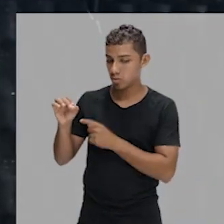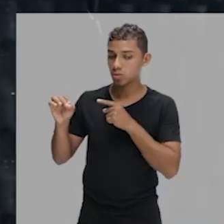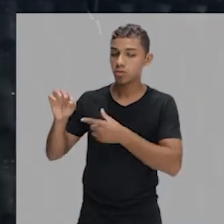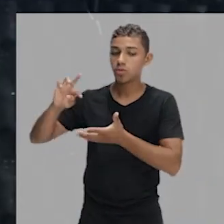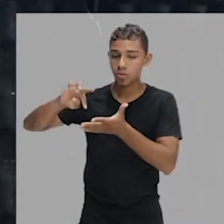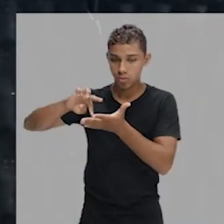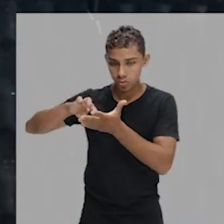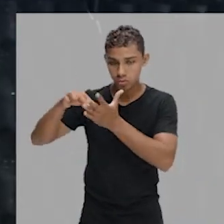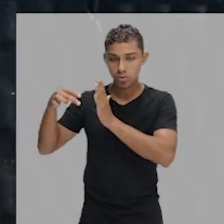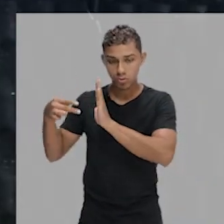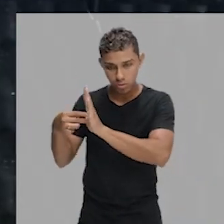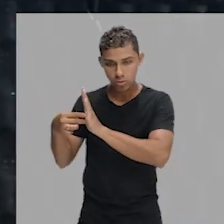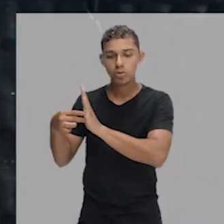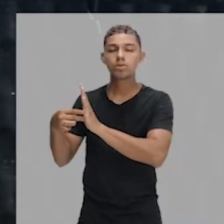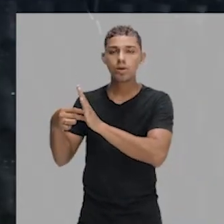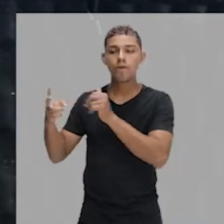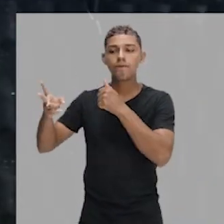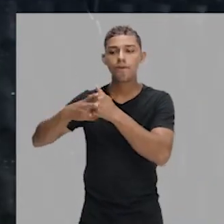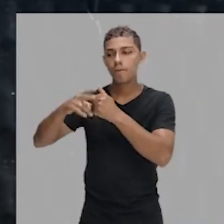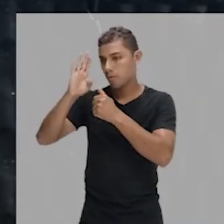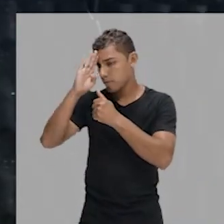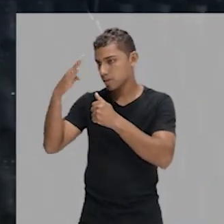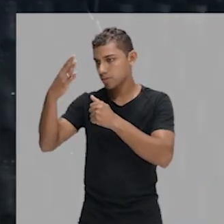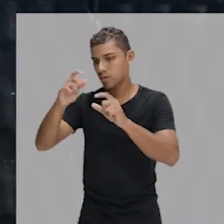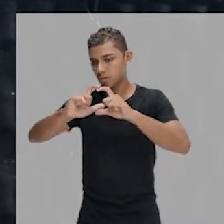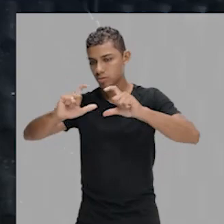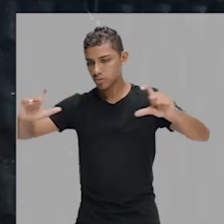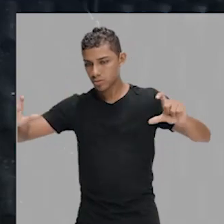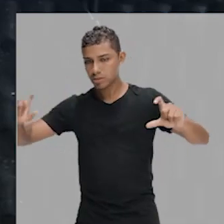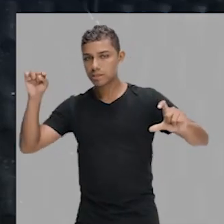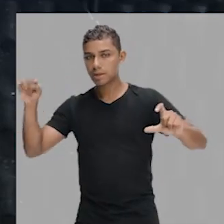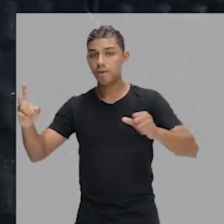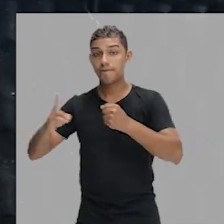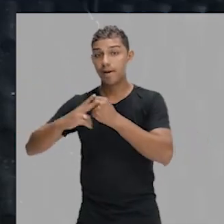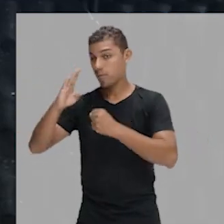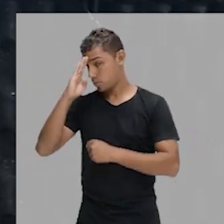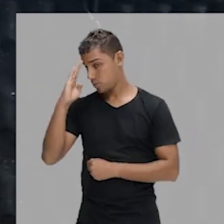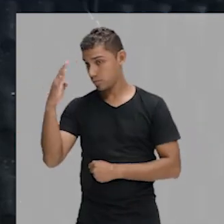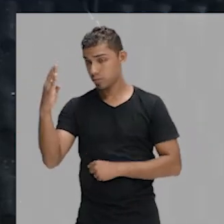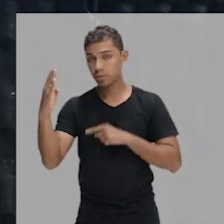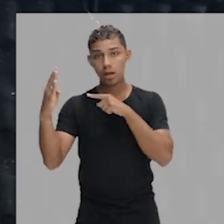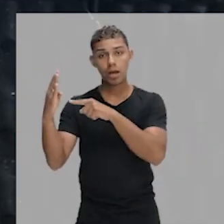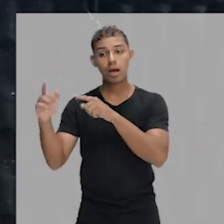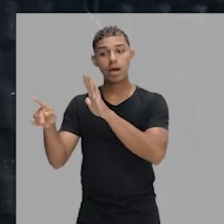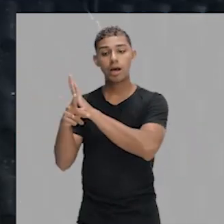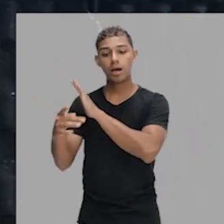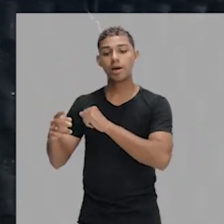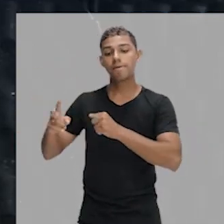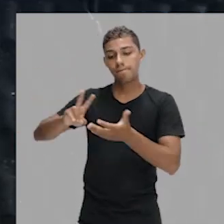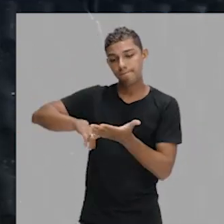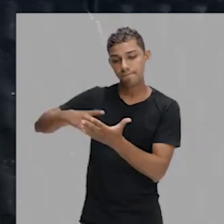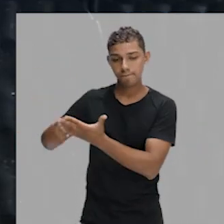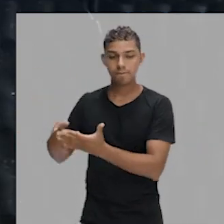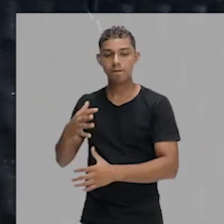ser verbo principal da frase. E aí, quando ele faz função de verbo principal, a tradução dele é o verbo fazer.